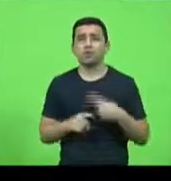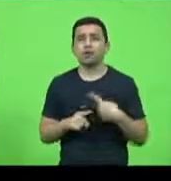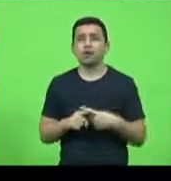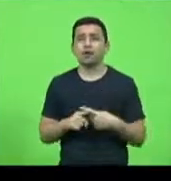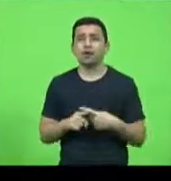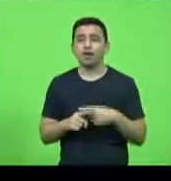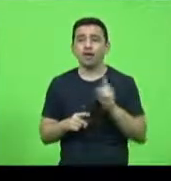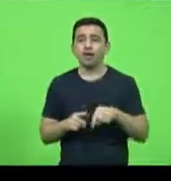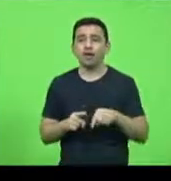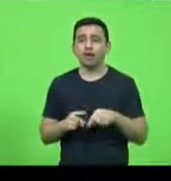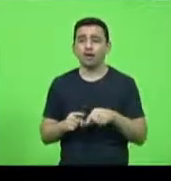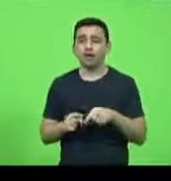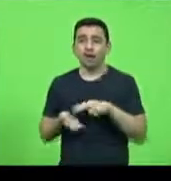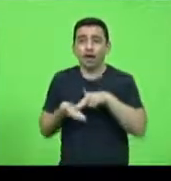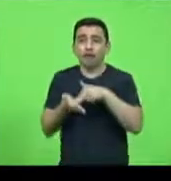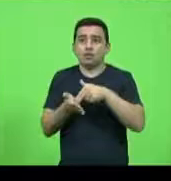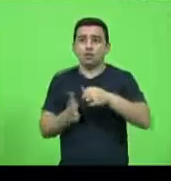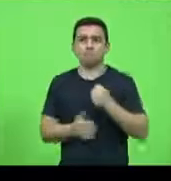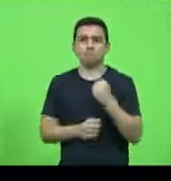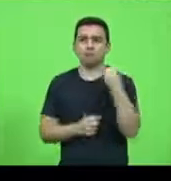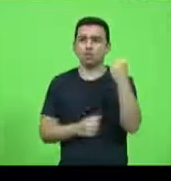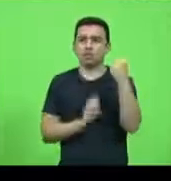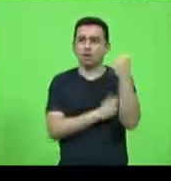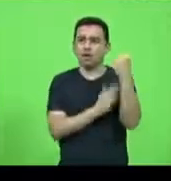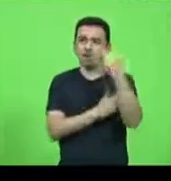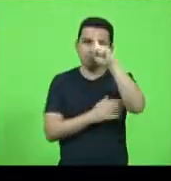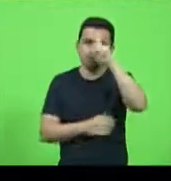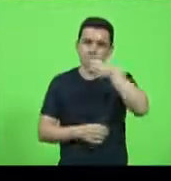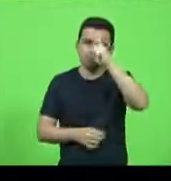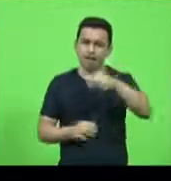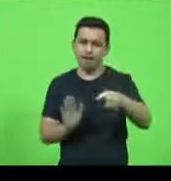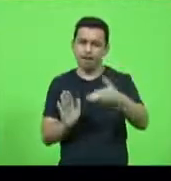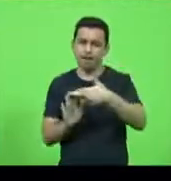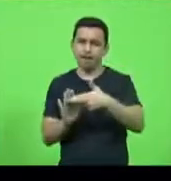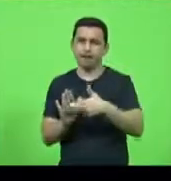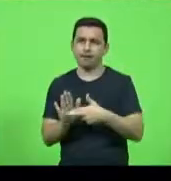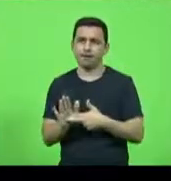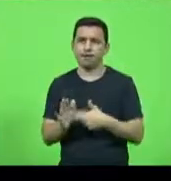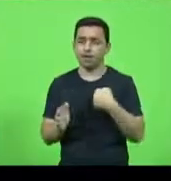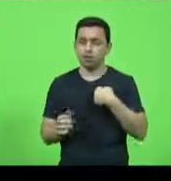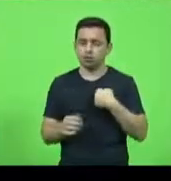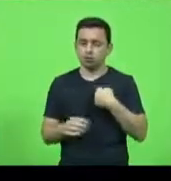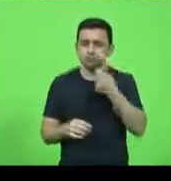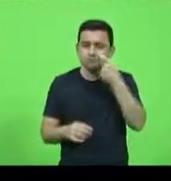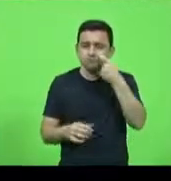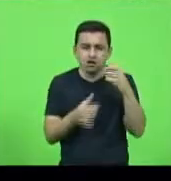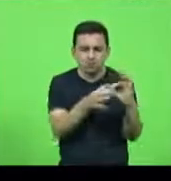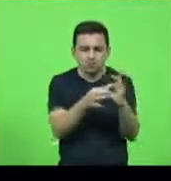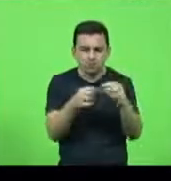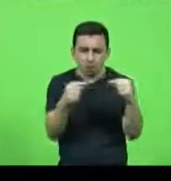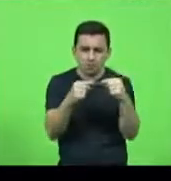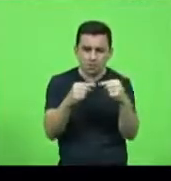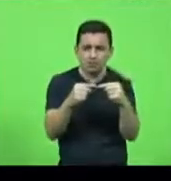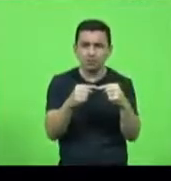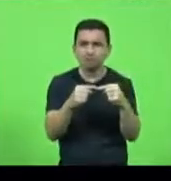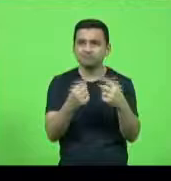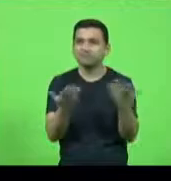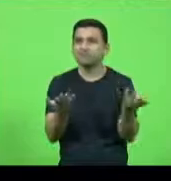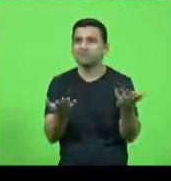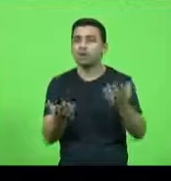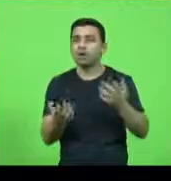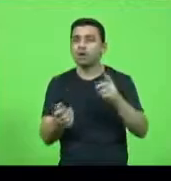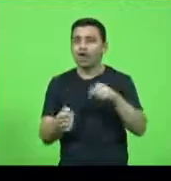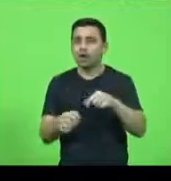do poder, ou aquilo que... algumas regras ali, que eu tentei encontrar lógica nisso, não, o prazo por número de